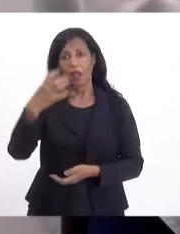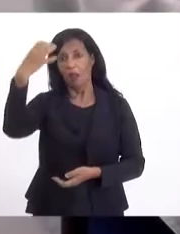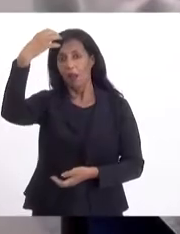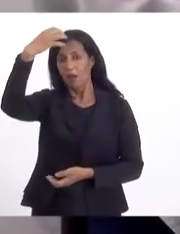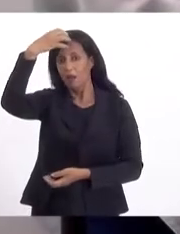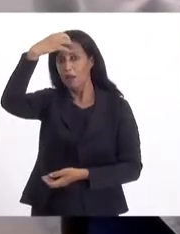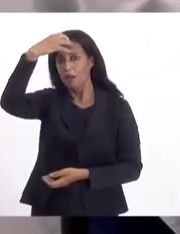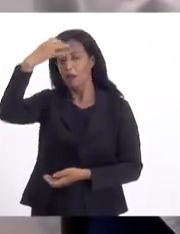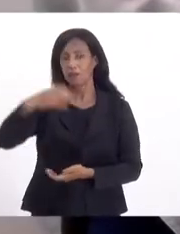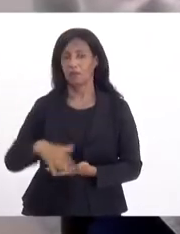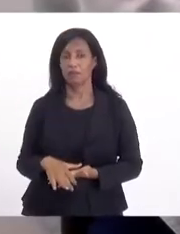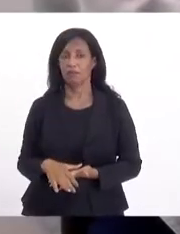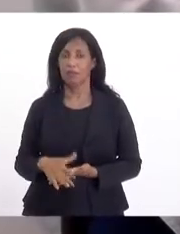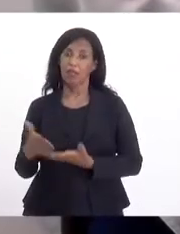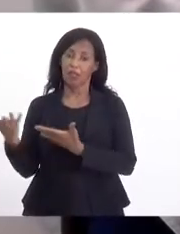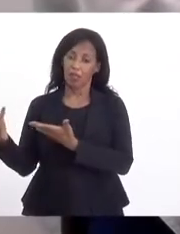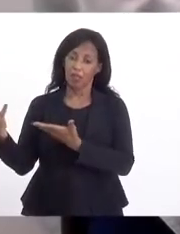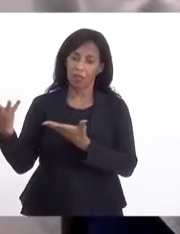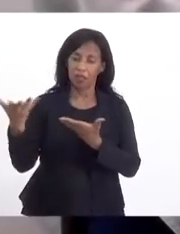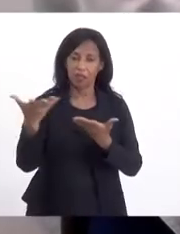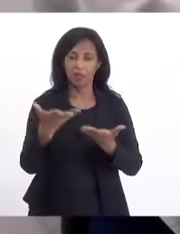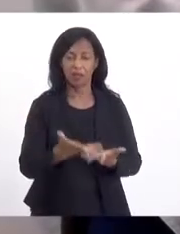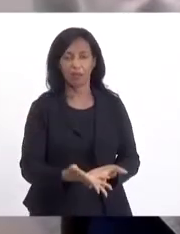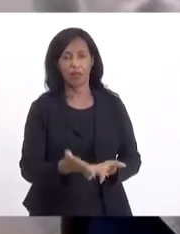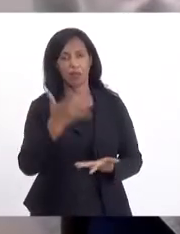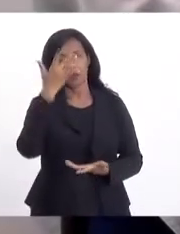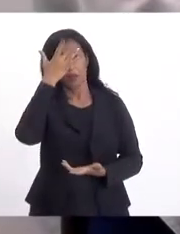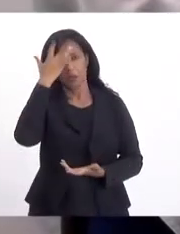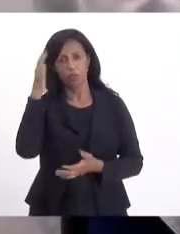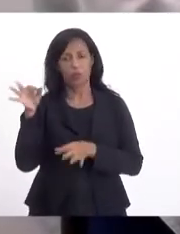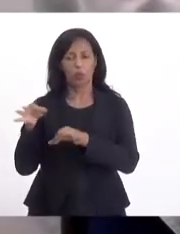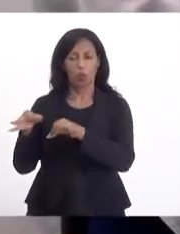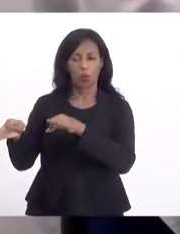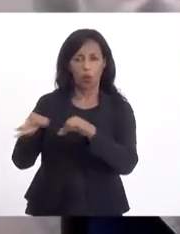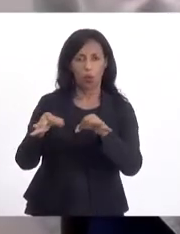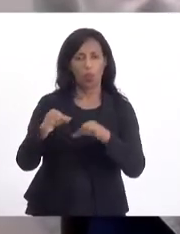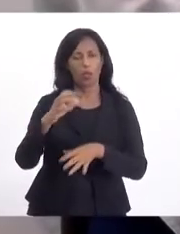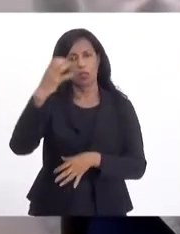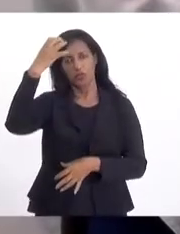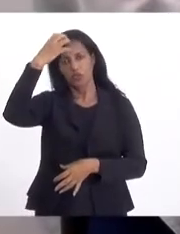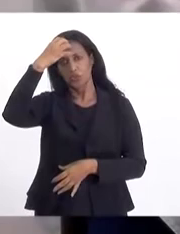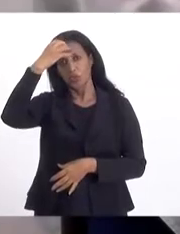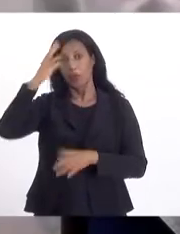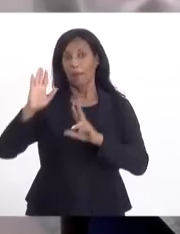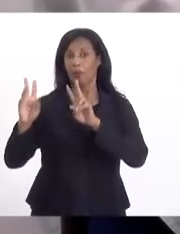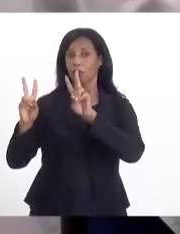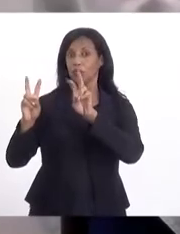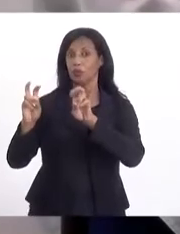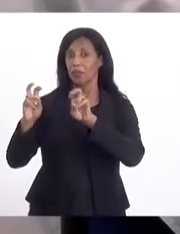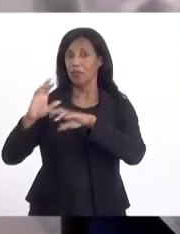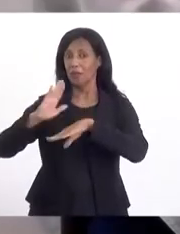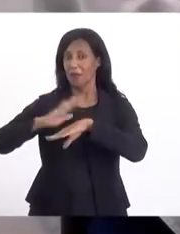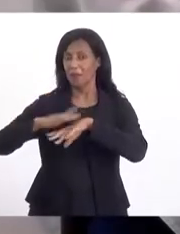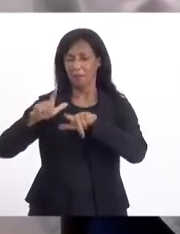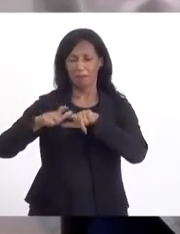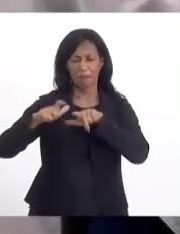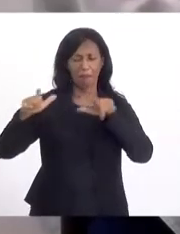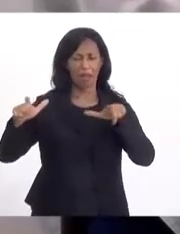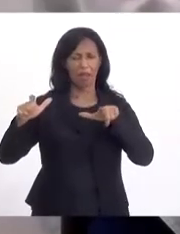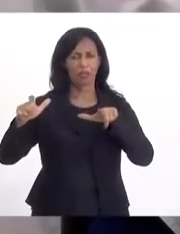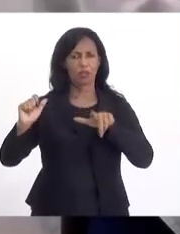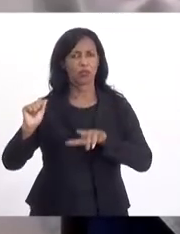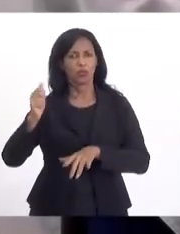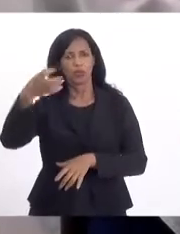Reis. E veio as pessoas organizadas de Angra. Mas o tema era mais abrangente do que